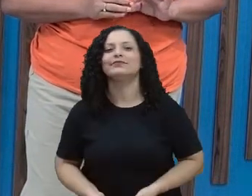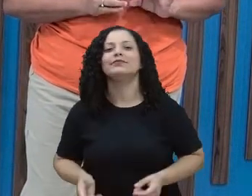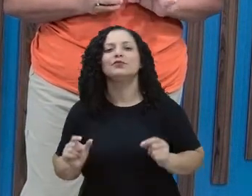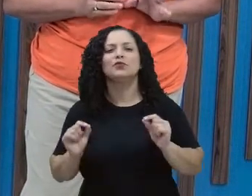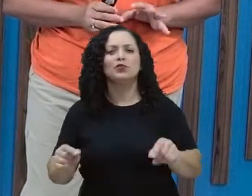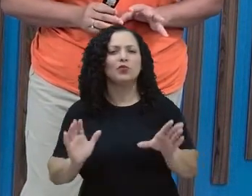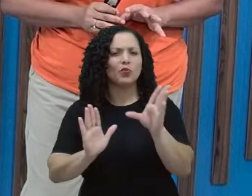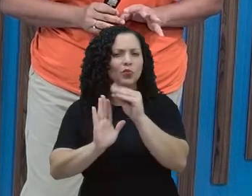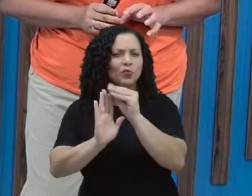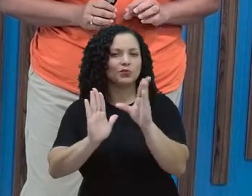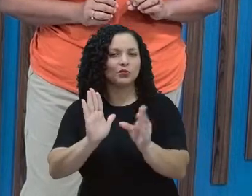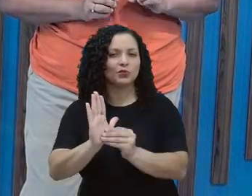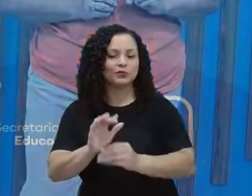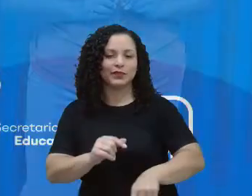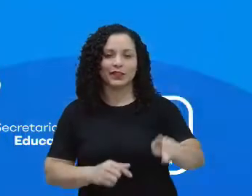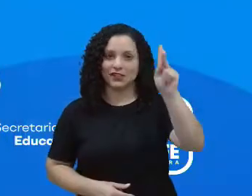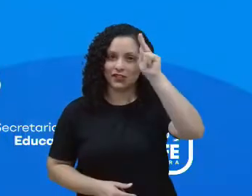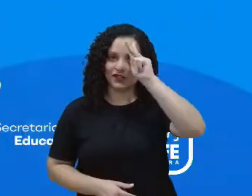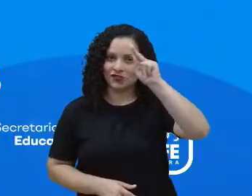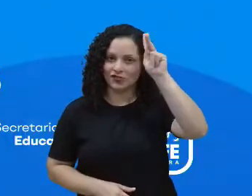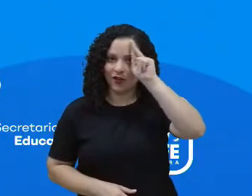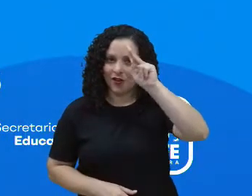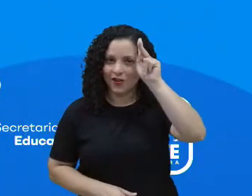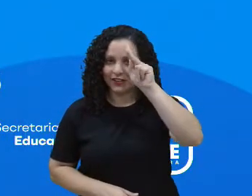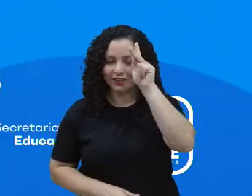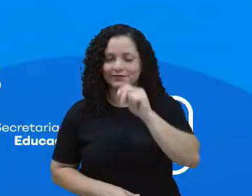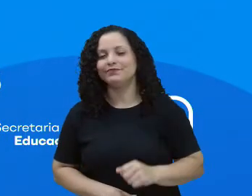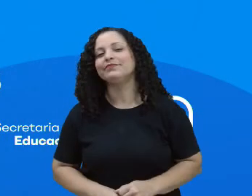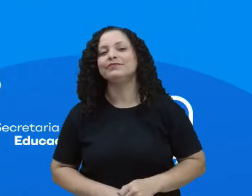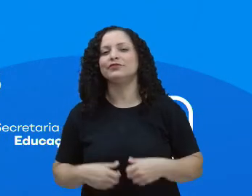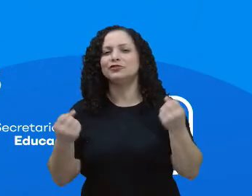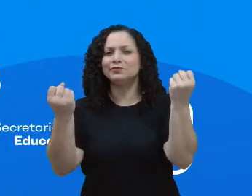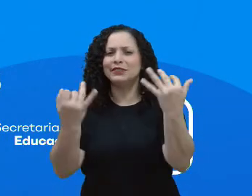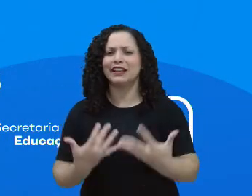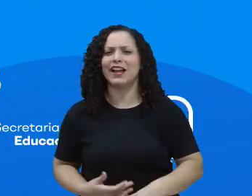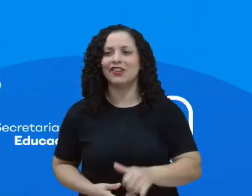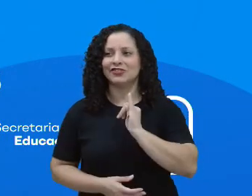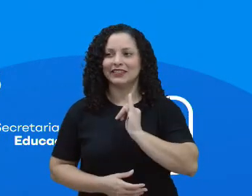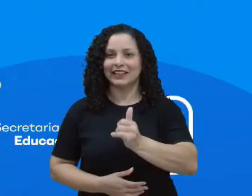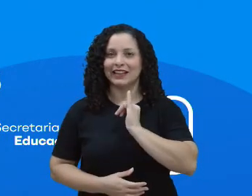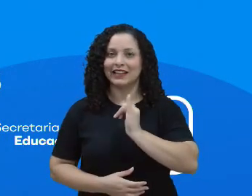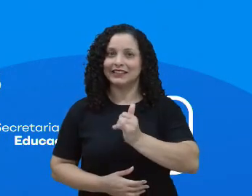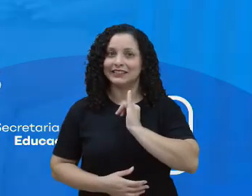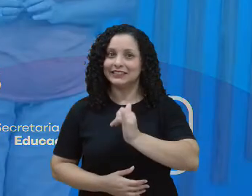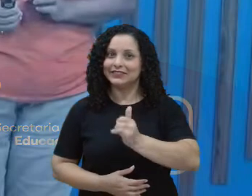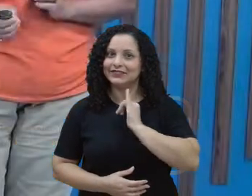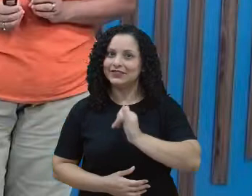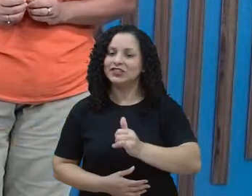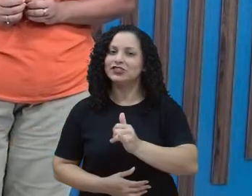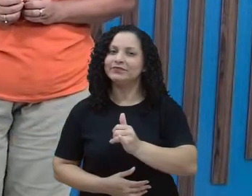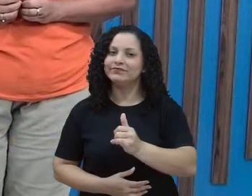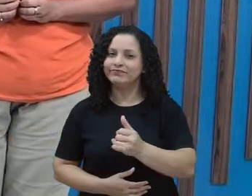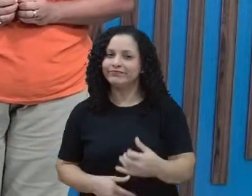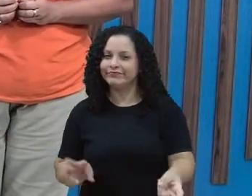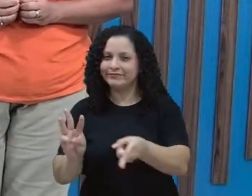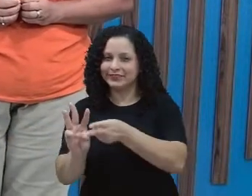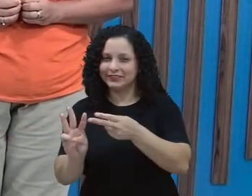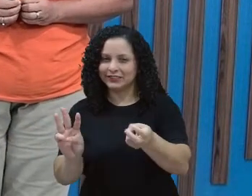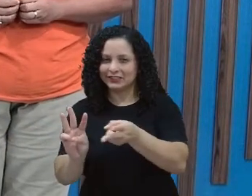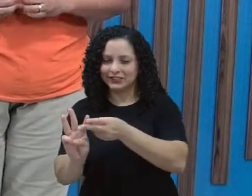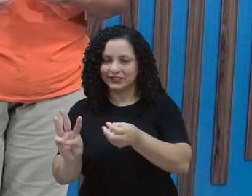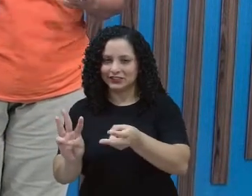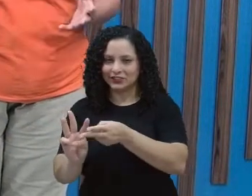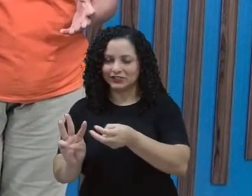é História e nós vamos falar sobre as narrativas indígenas, certo?